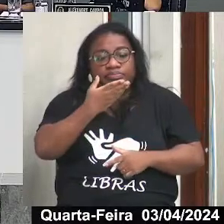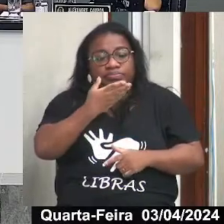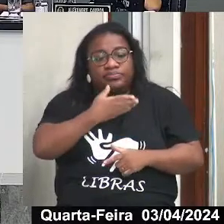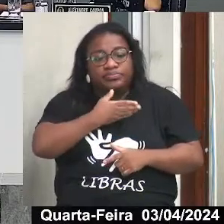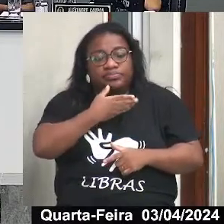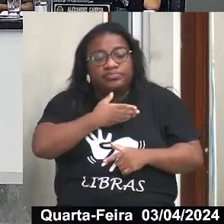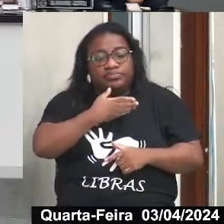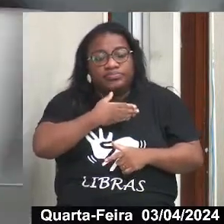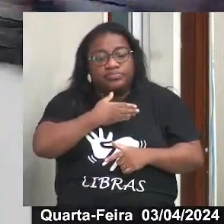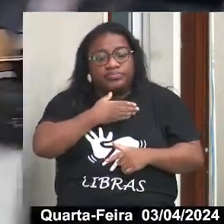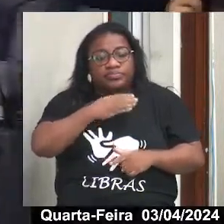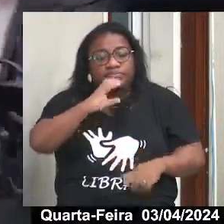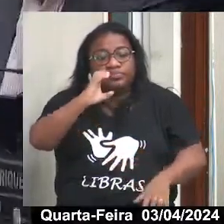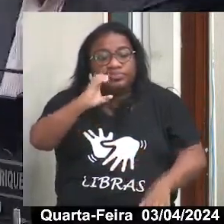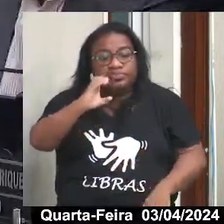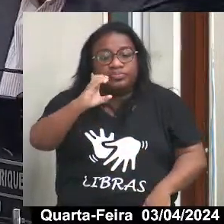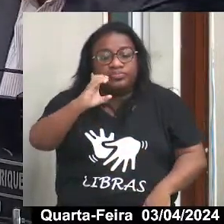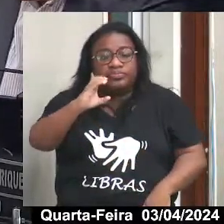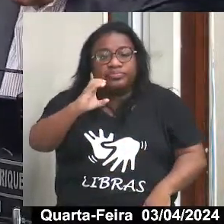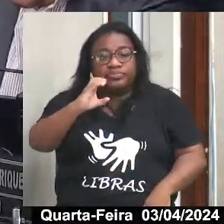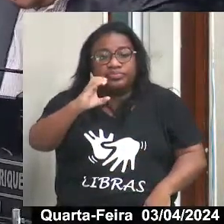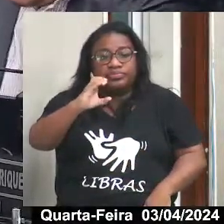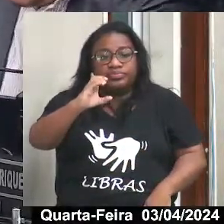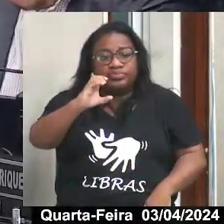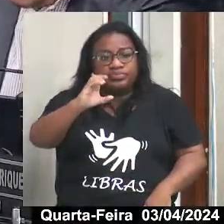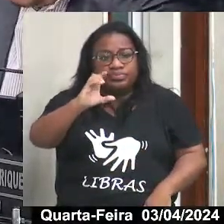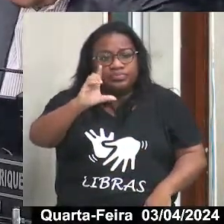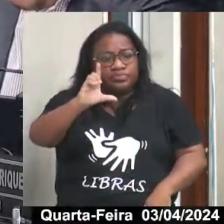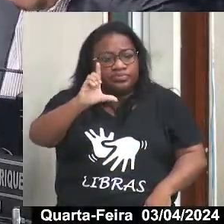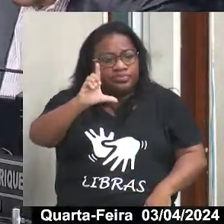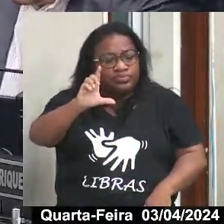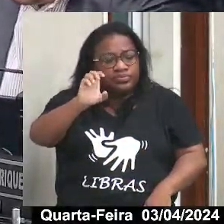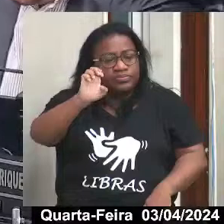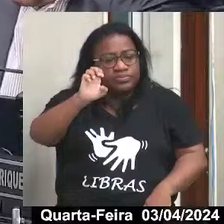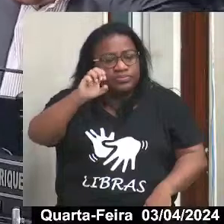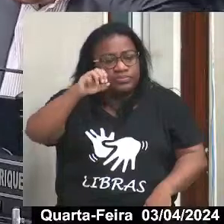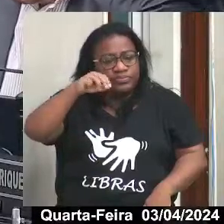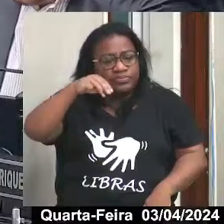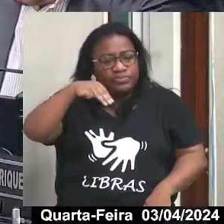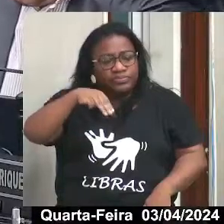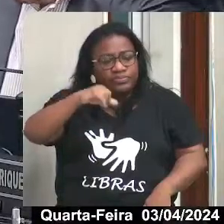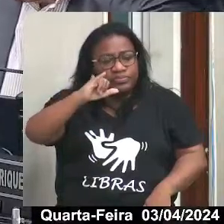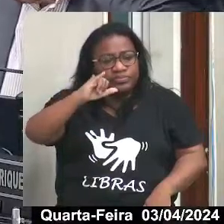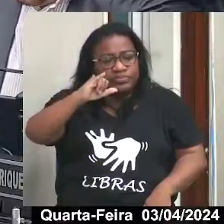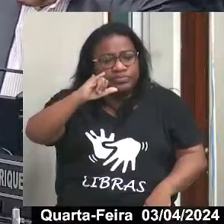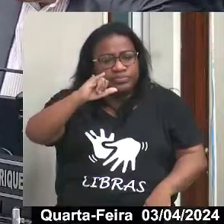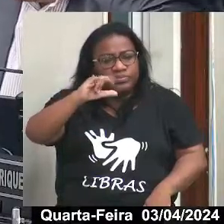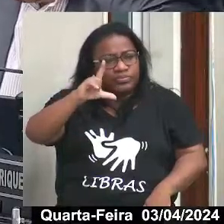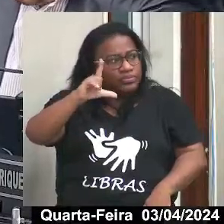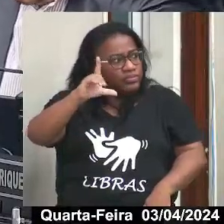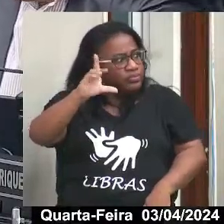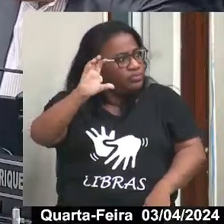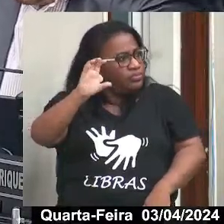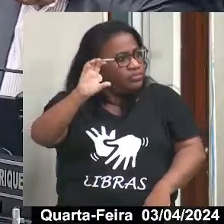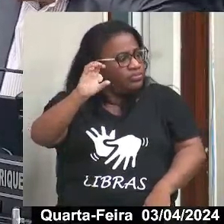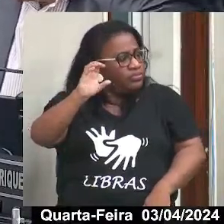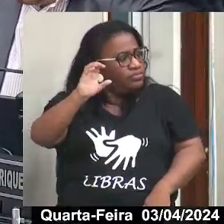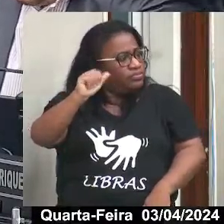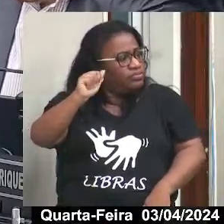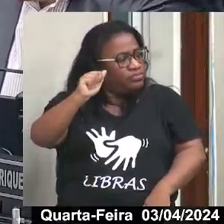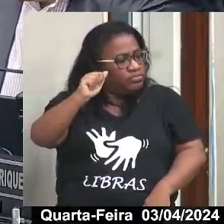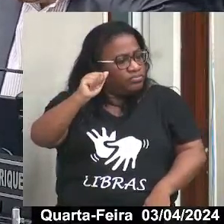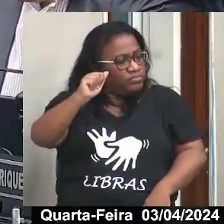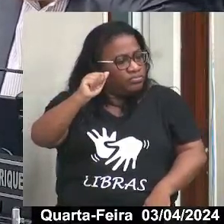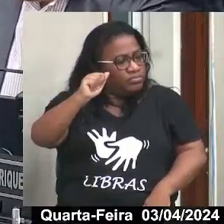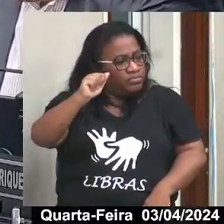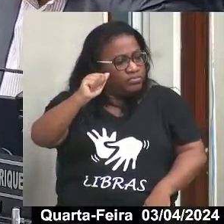à minha amiga Cremilda, conhecida aí de todos, moradora ali do Jardim Santa Teresa,